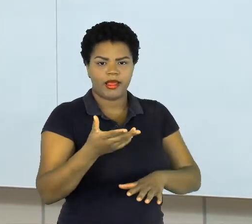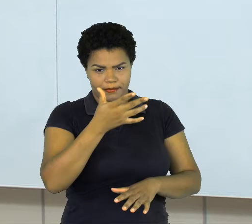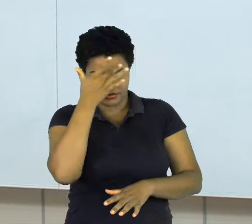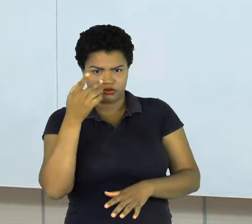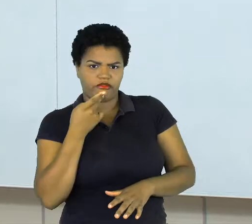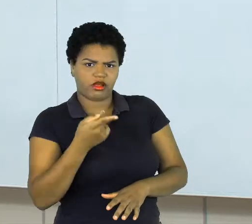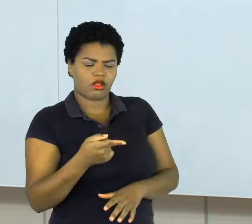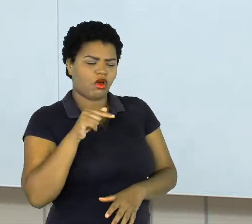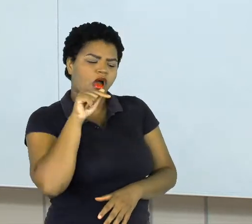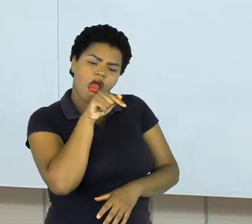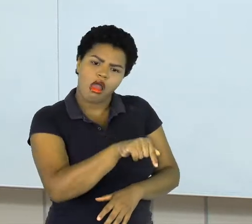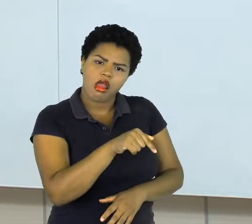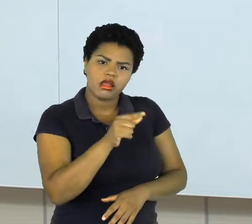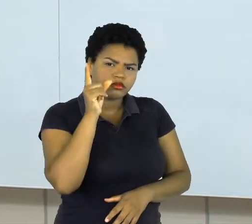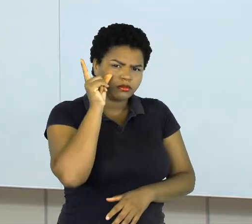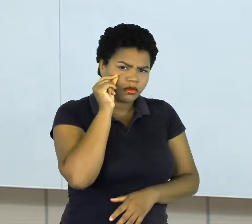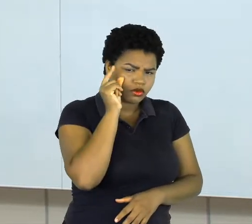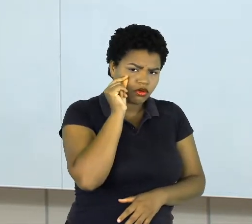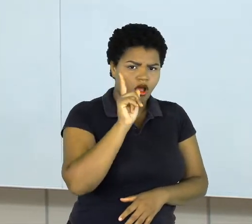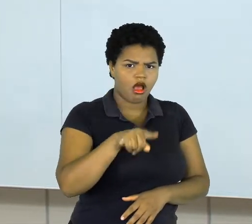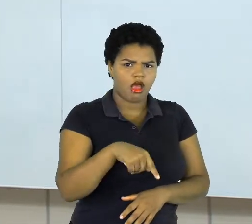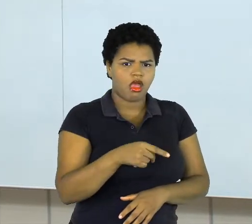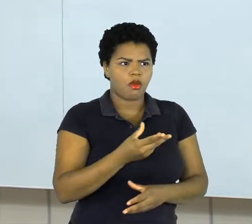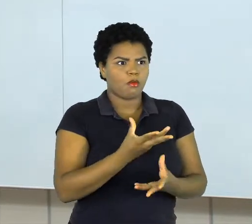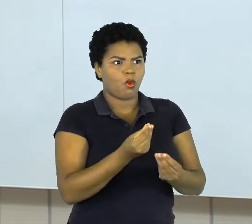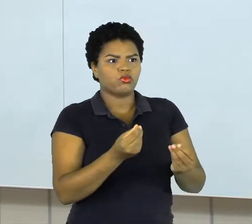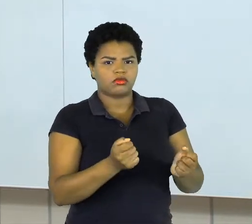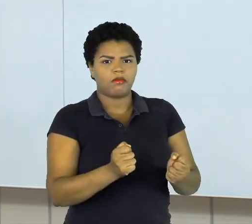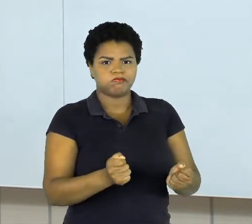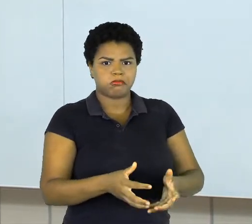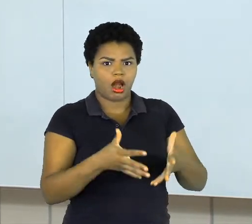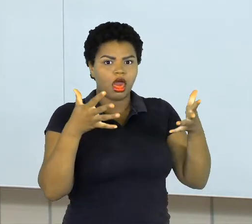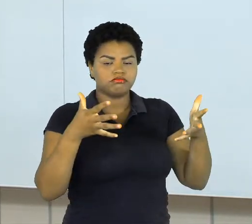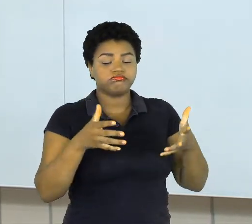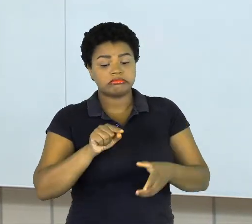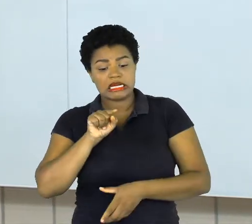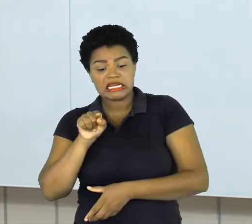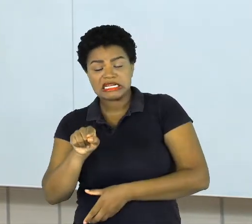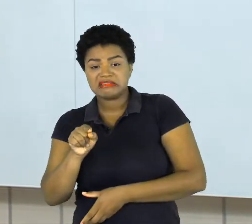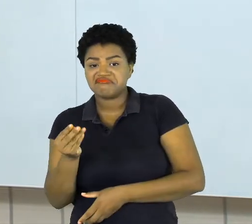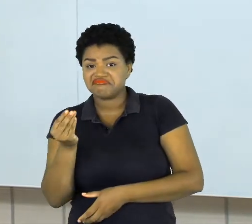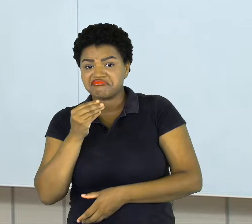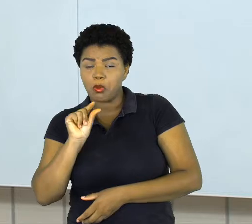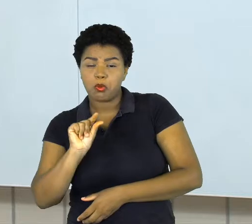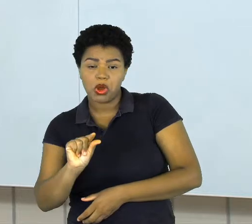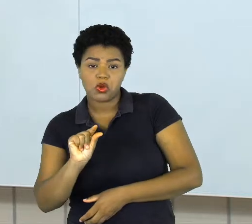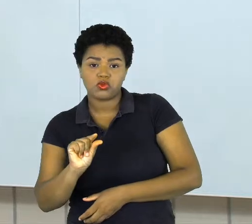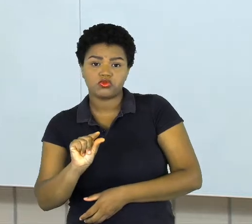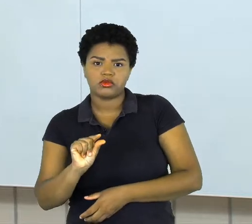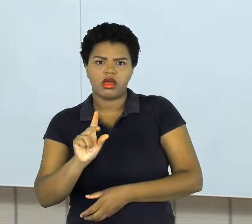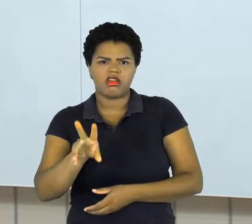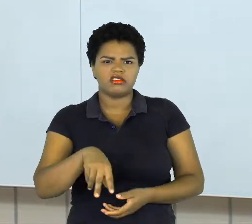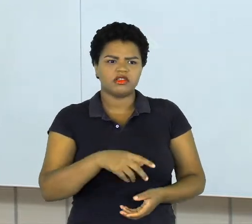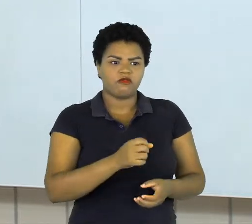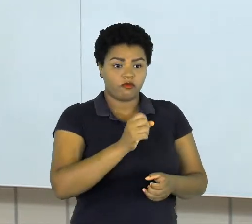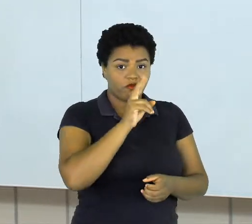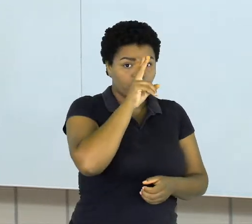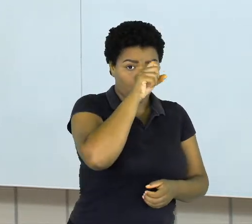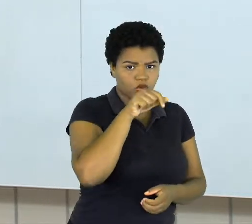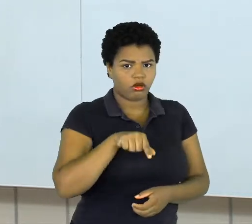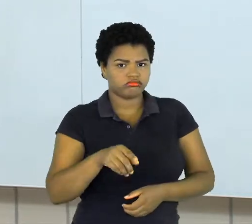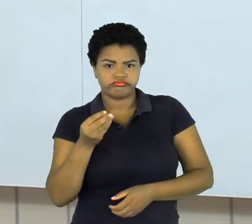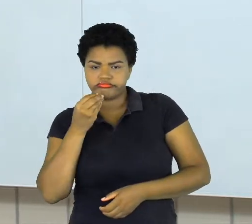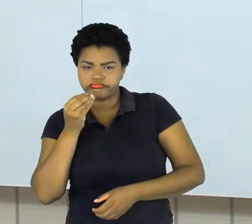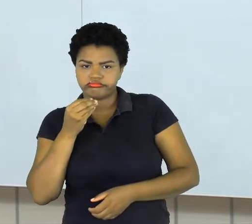pega um maracujá que dá em grande quantidade, muita, e pega um resistente e forma uma